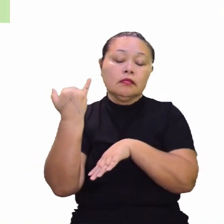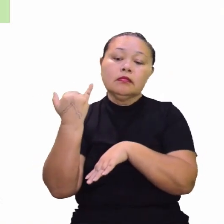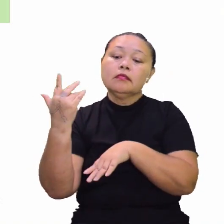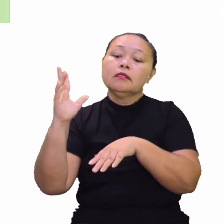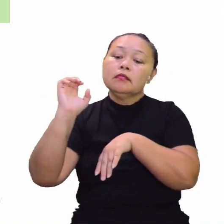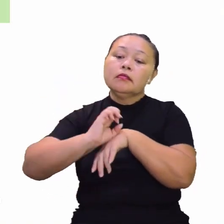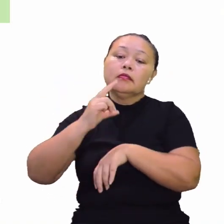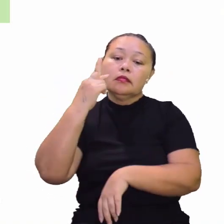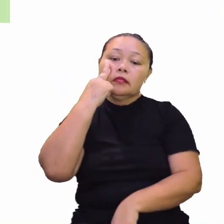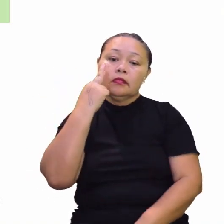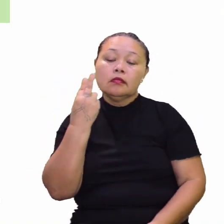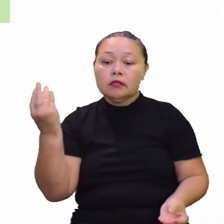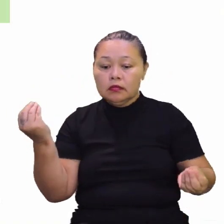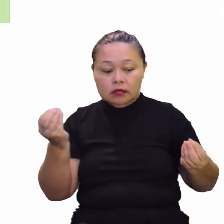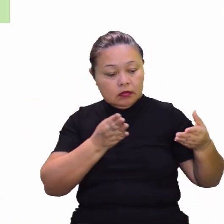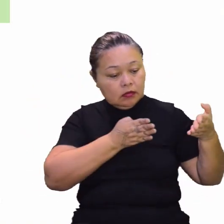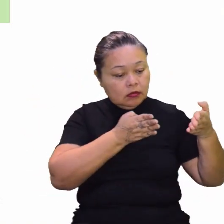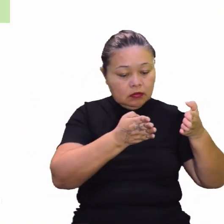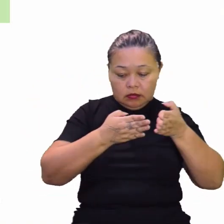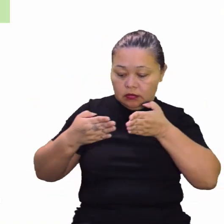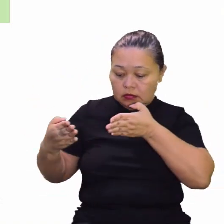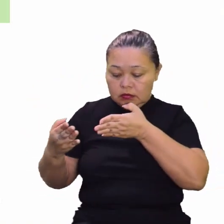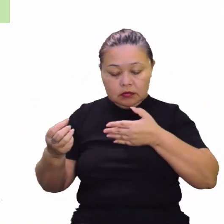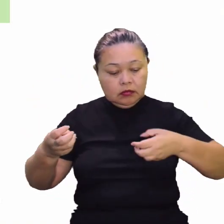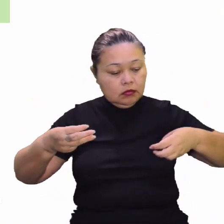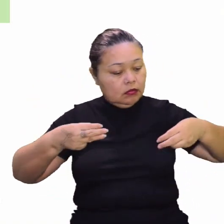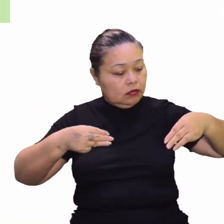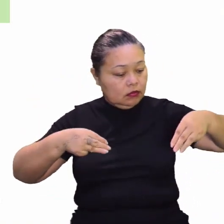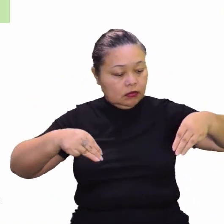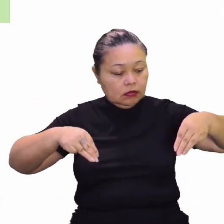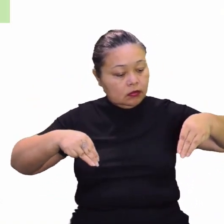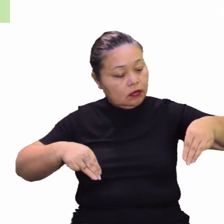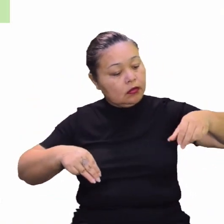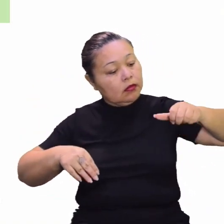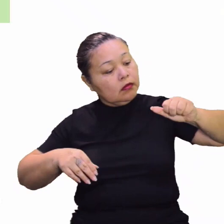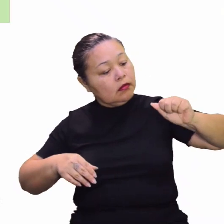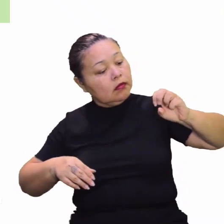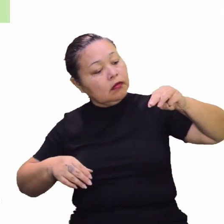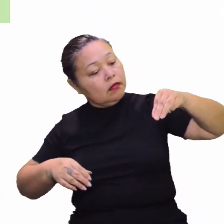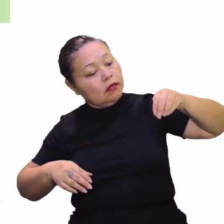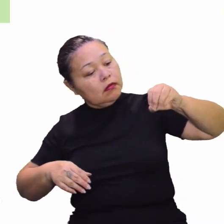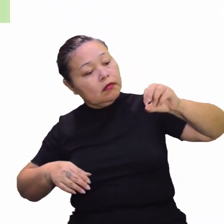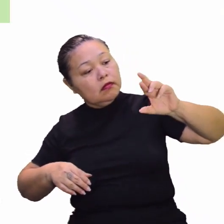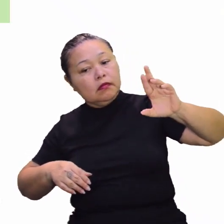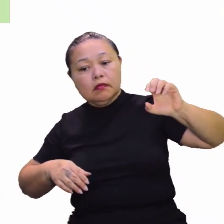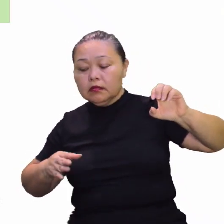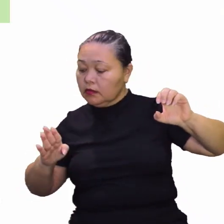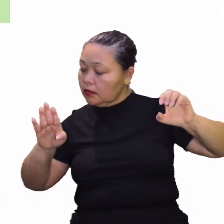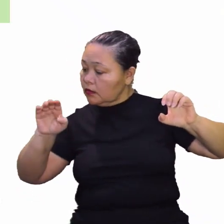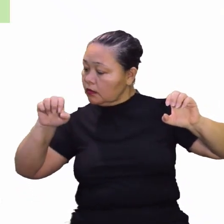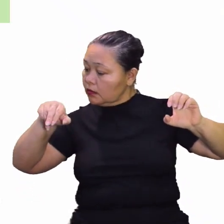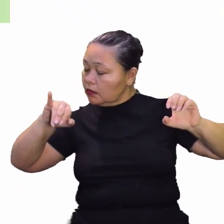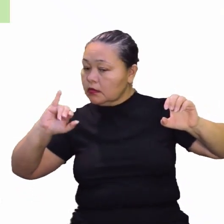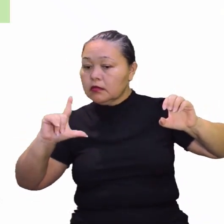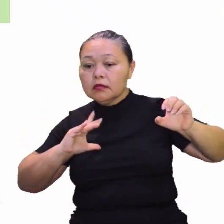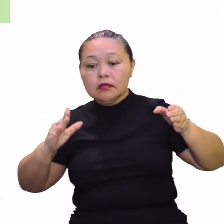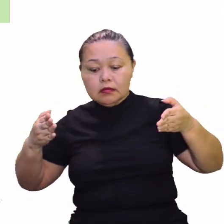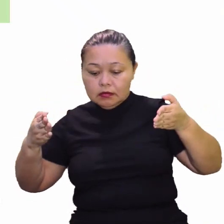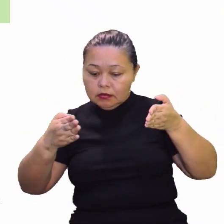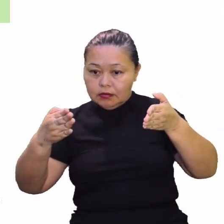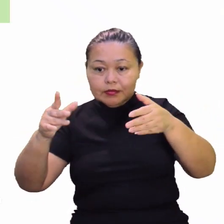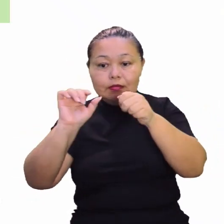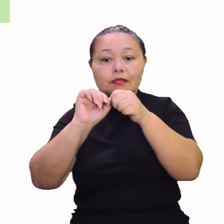e Beni, na região oeste daqui do estado de Rondônia. Ele se